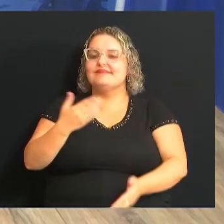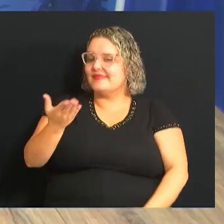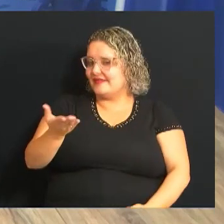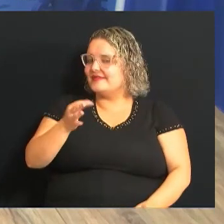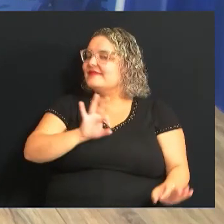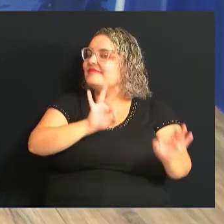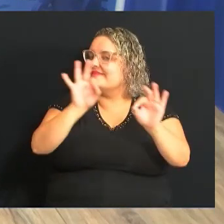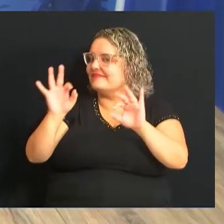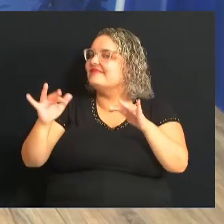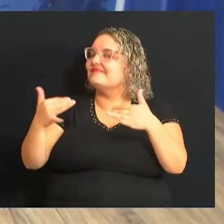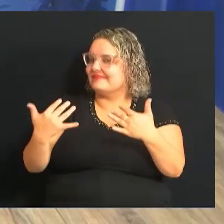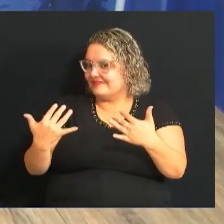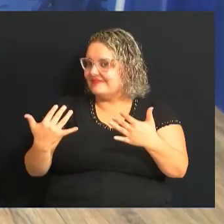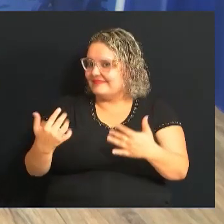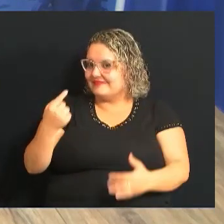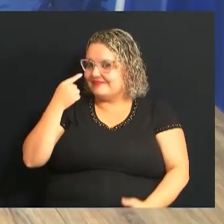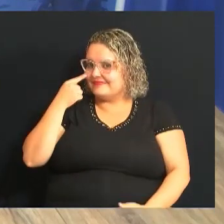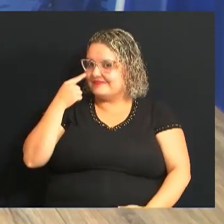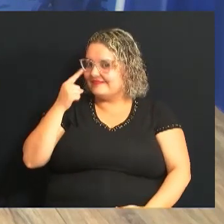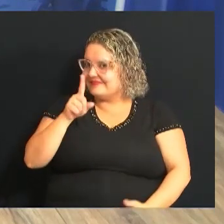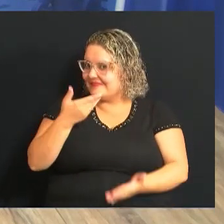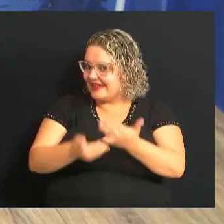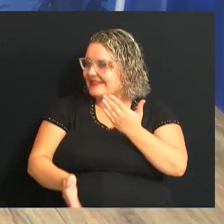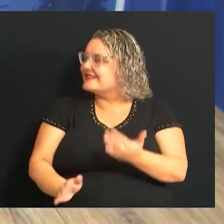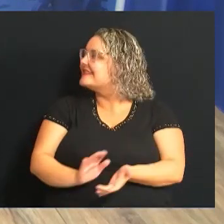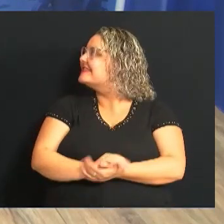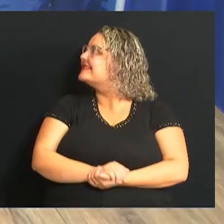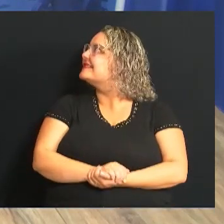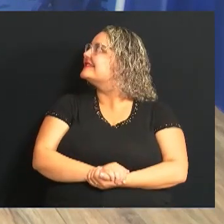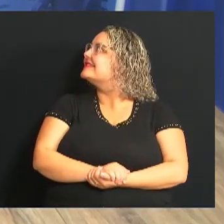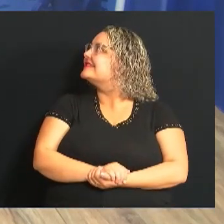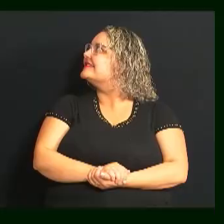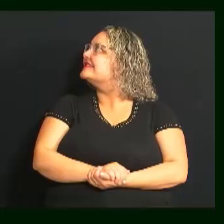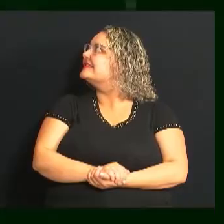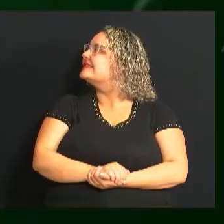nos acompanhando, não perca.